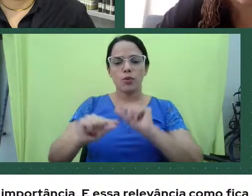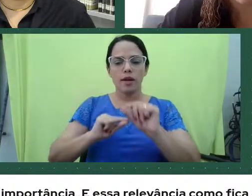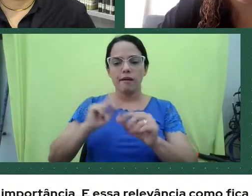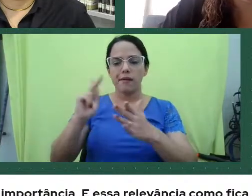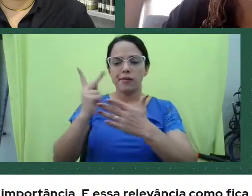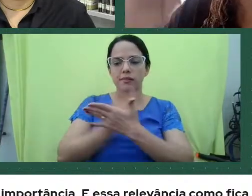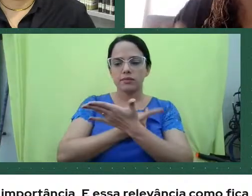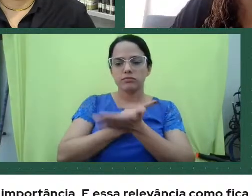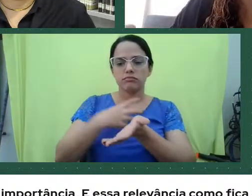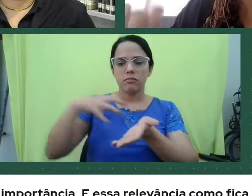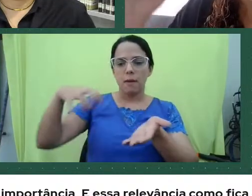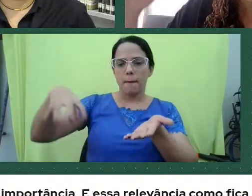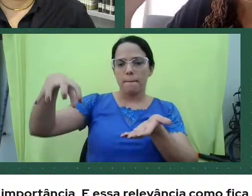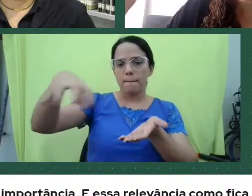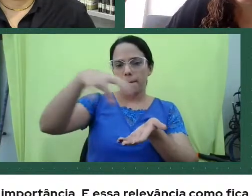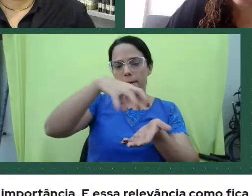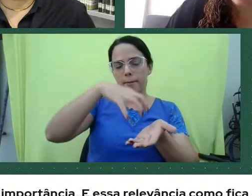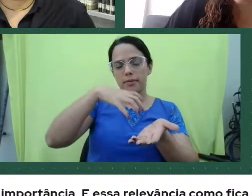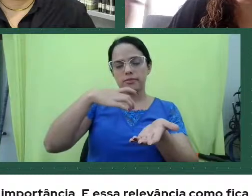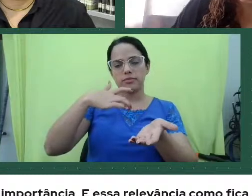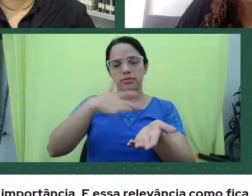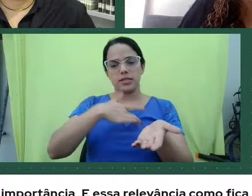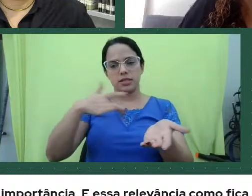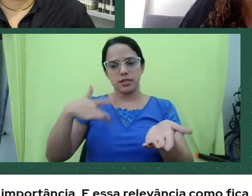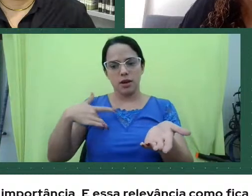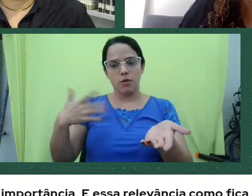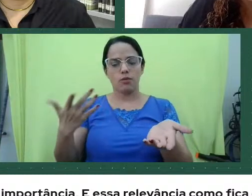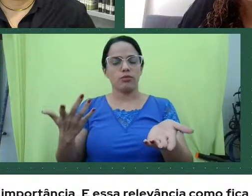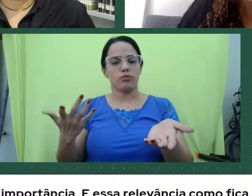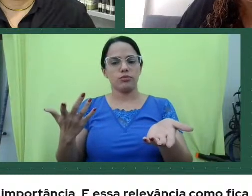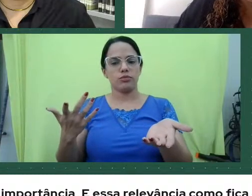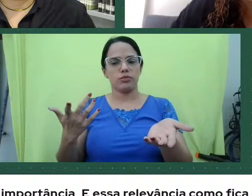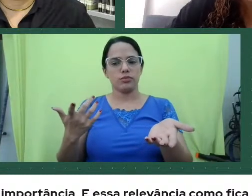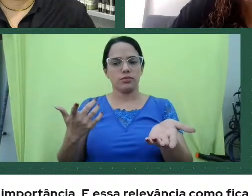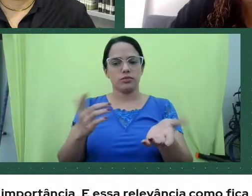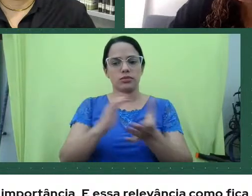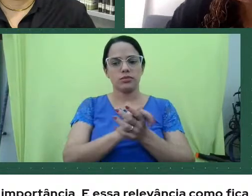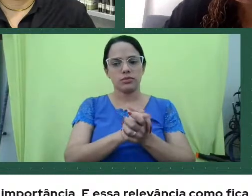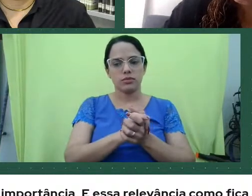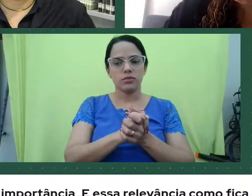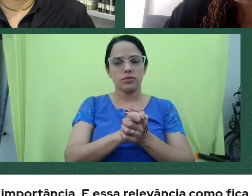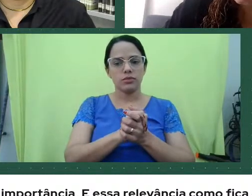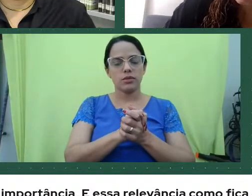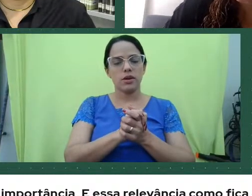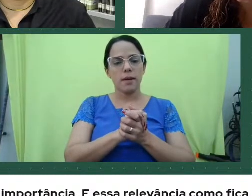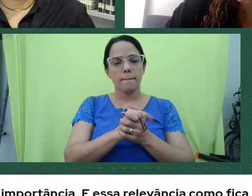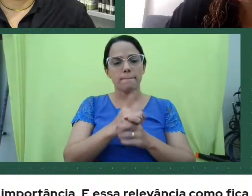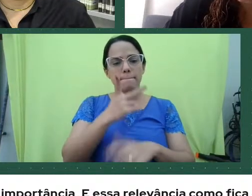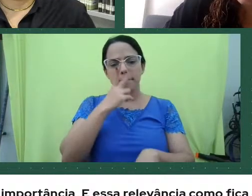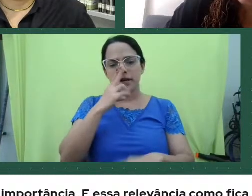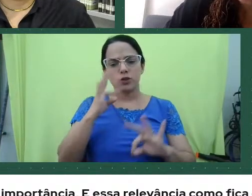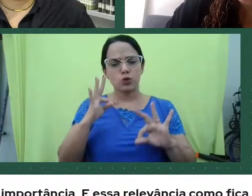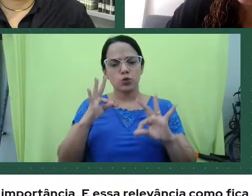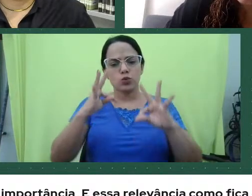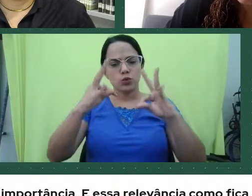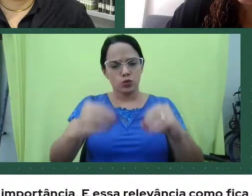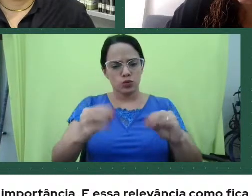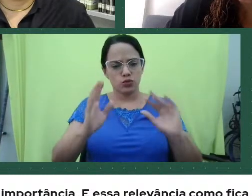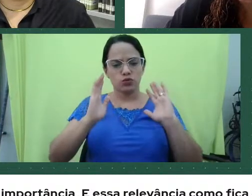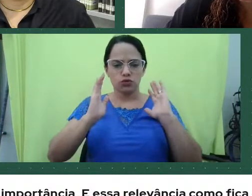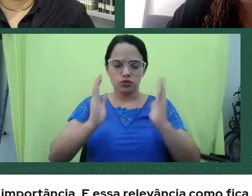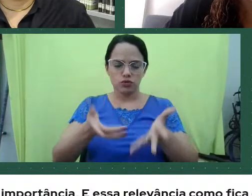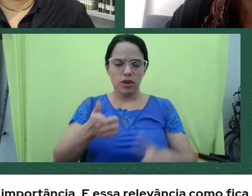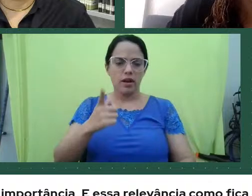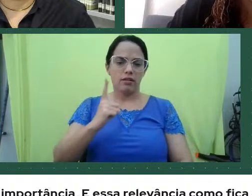as unidades de saúde, você tem as unidades de pronto atendimento, todos eles geram uma